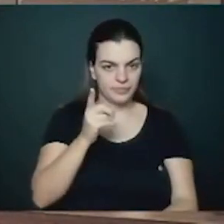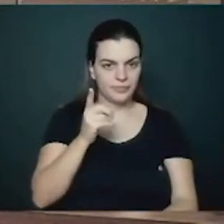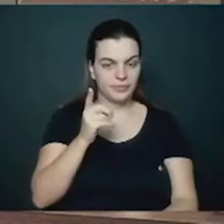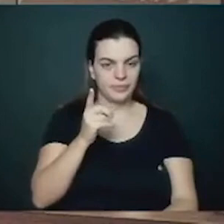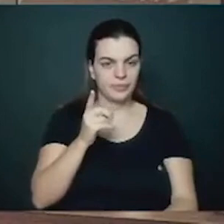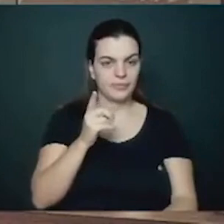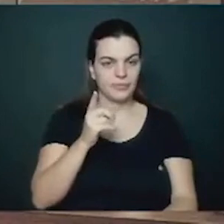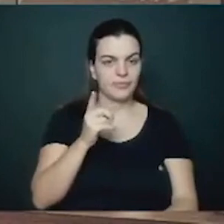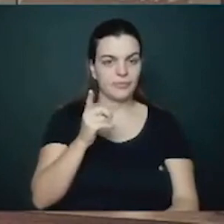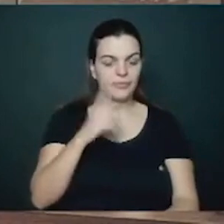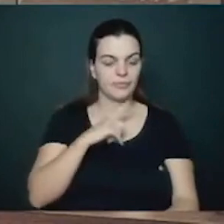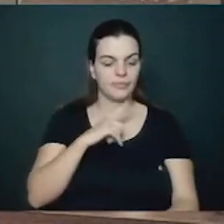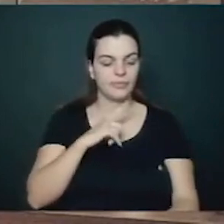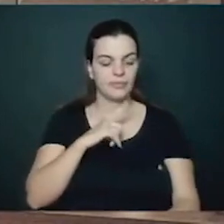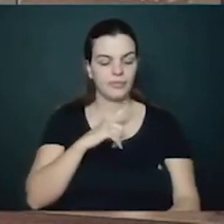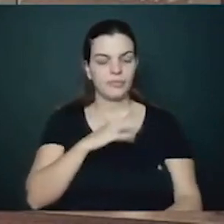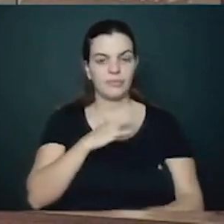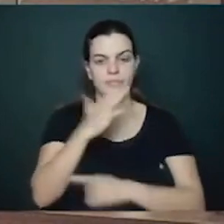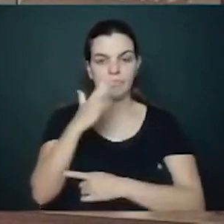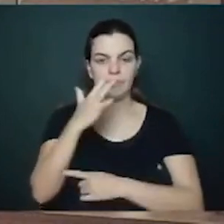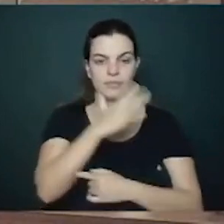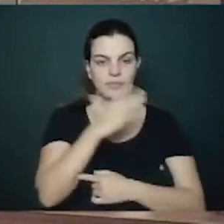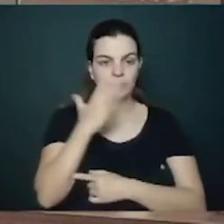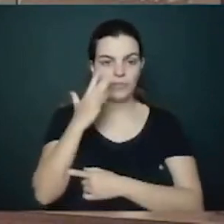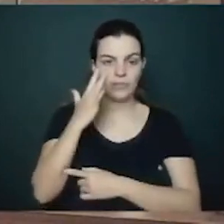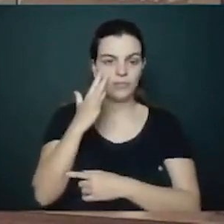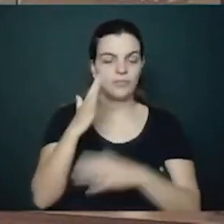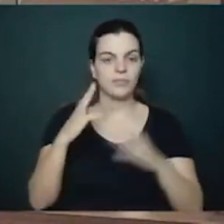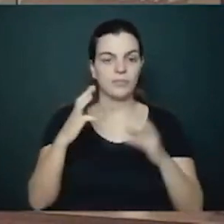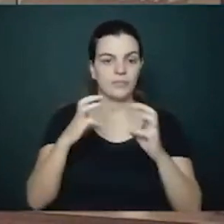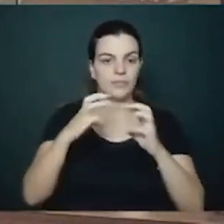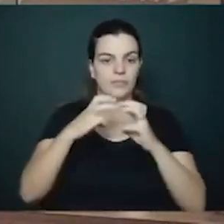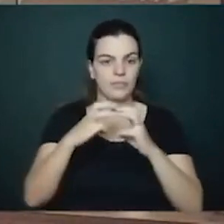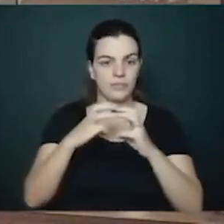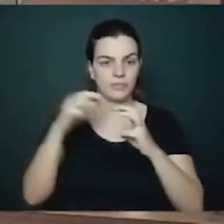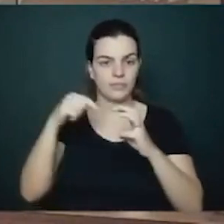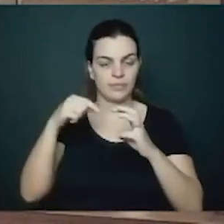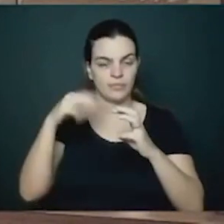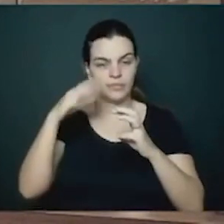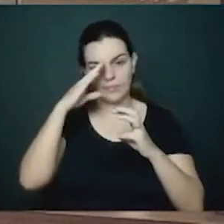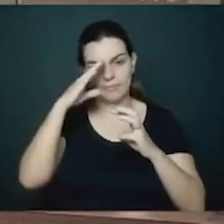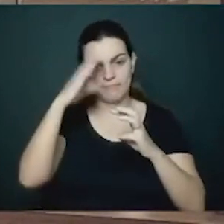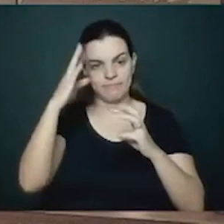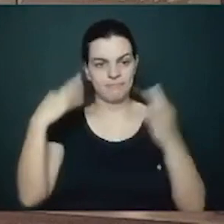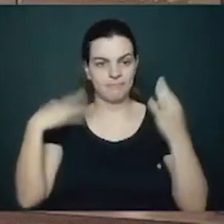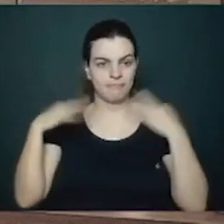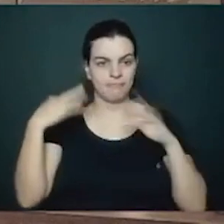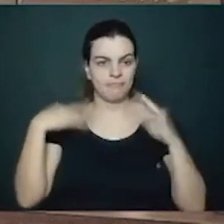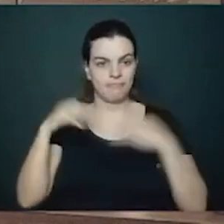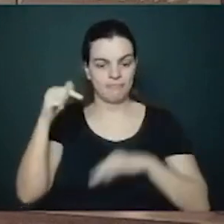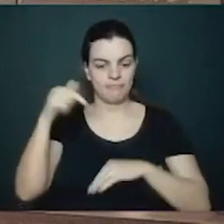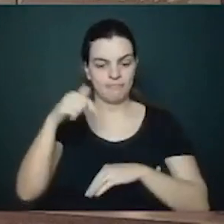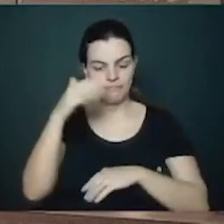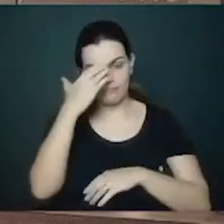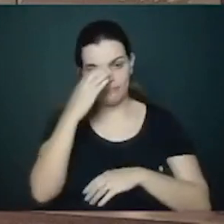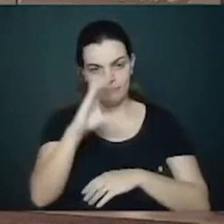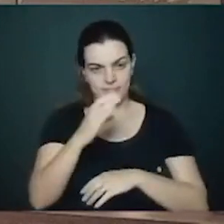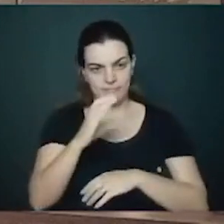Jardim Botânico, que é um dos principais atrativos turísticos da nossa cidade. Então, a gente esteve